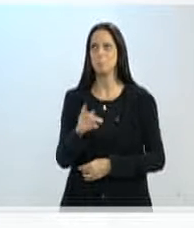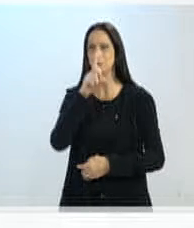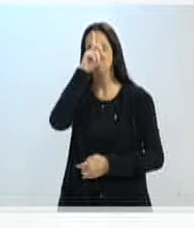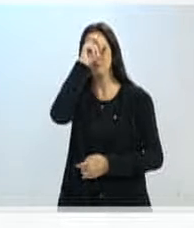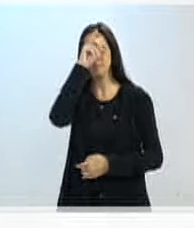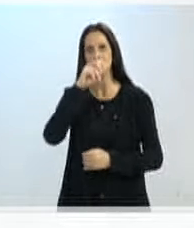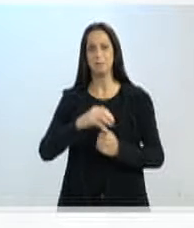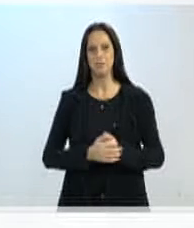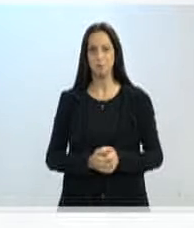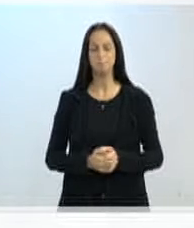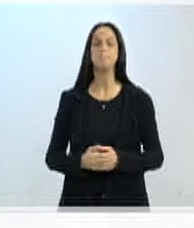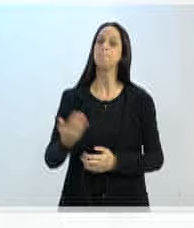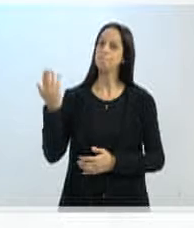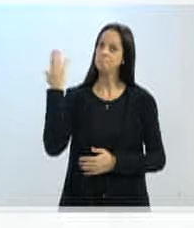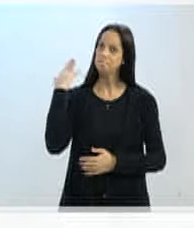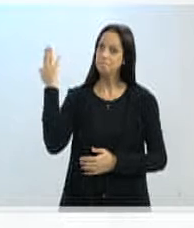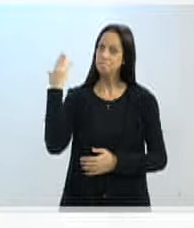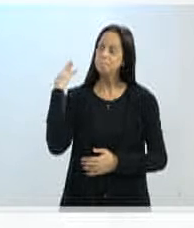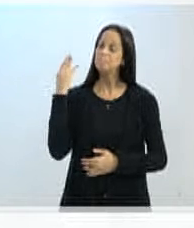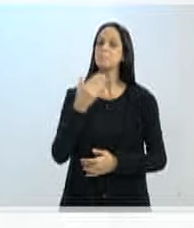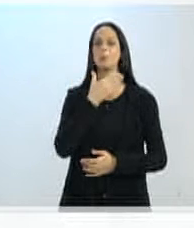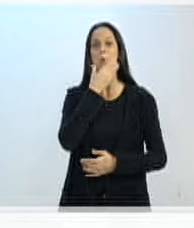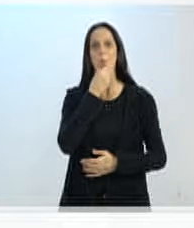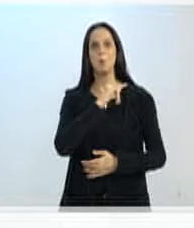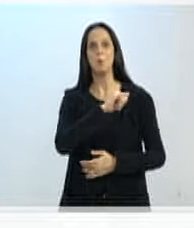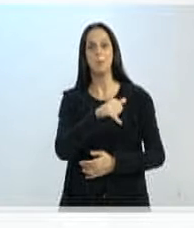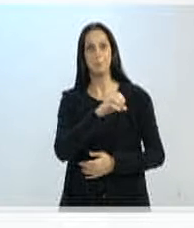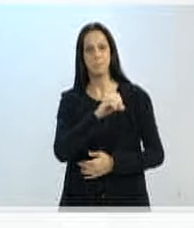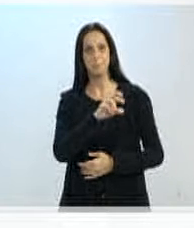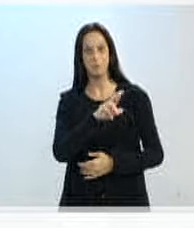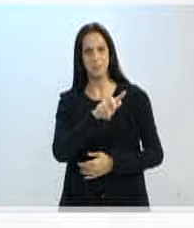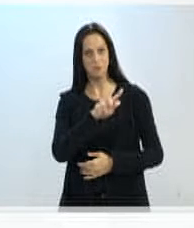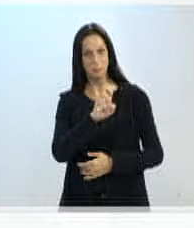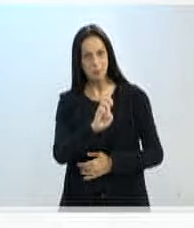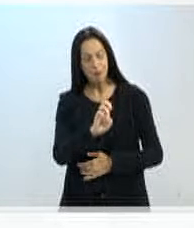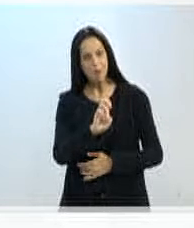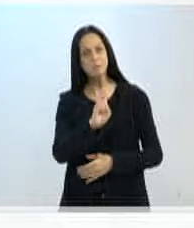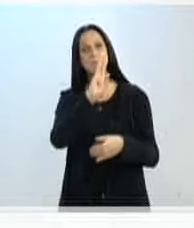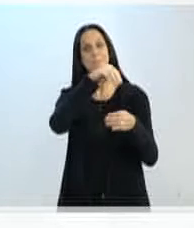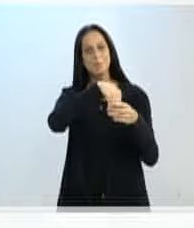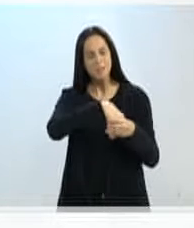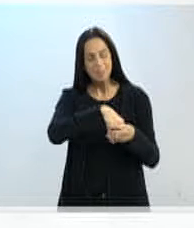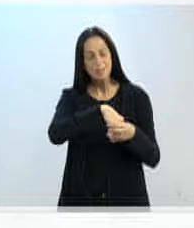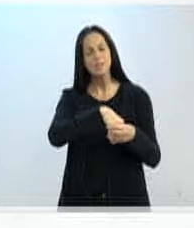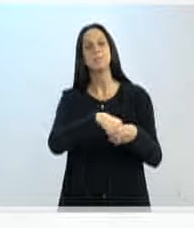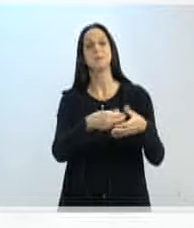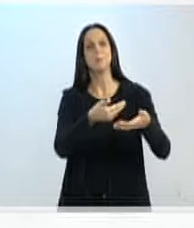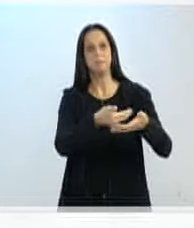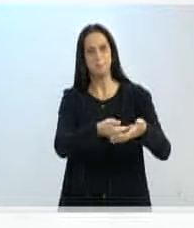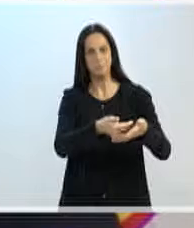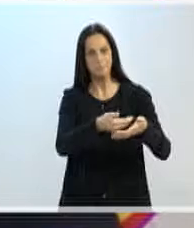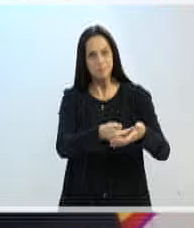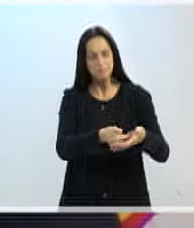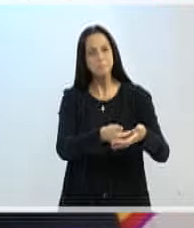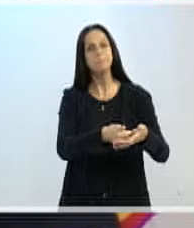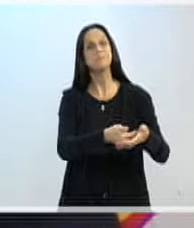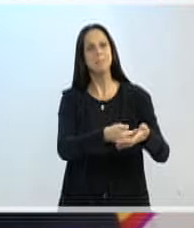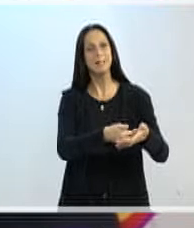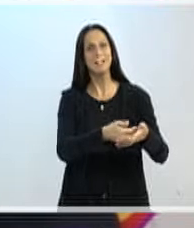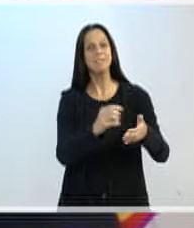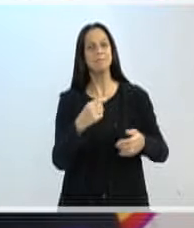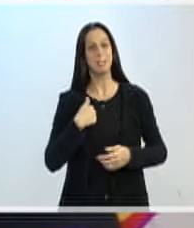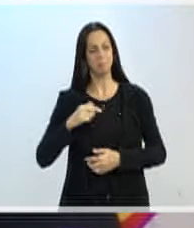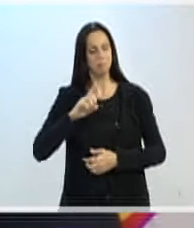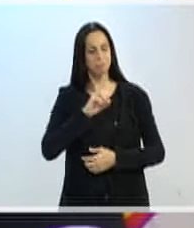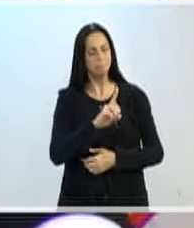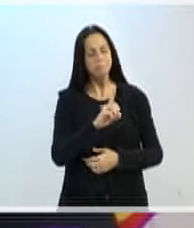fomos gentilmente recebidos pelo senhor Jorge Senzi, no Hospital Santo Antônio, onde conversamos sobre diversas demandas das